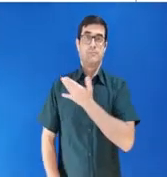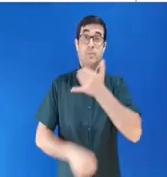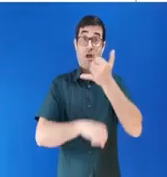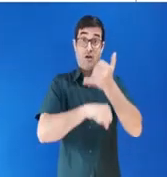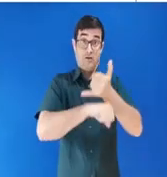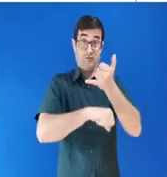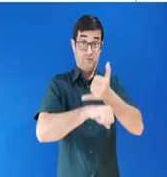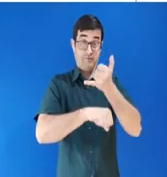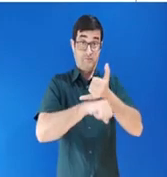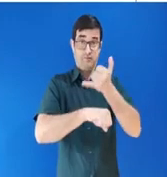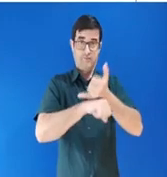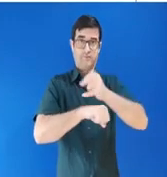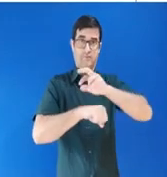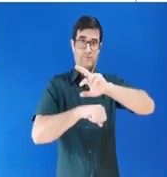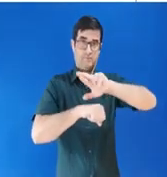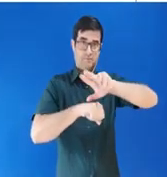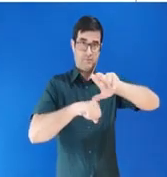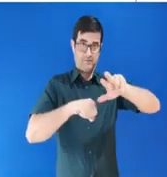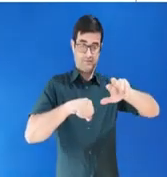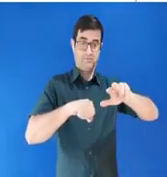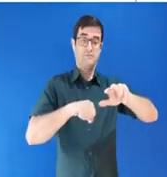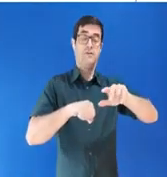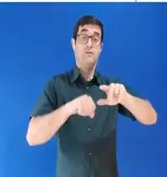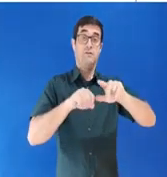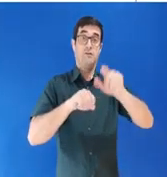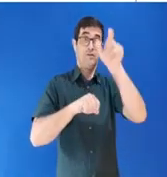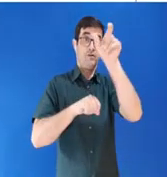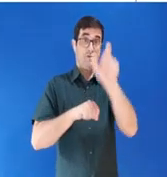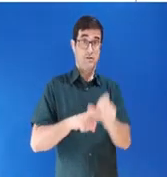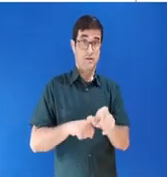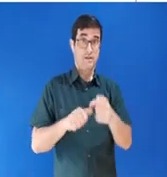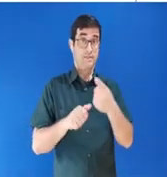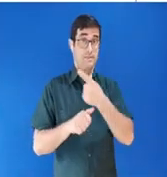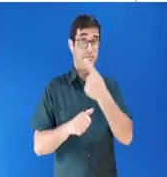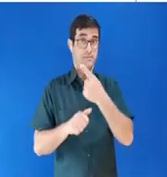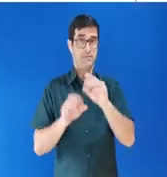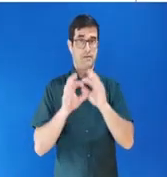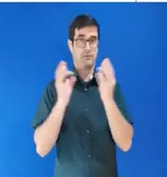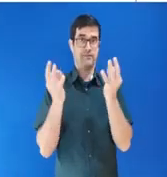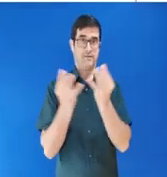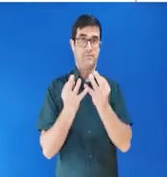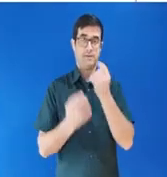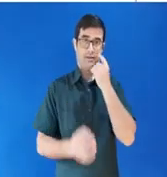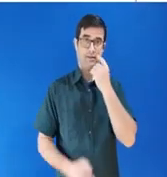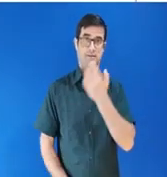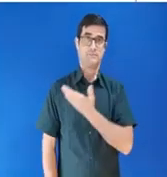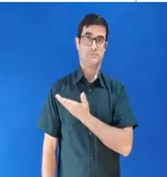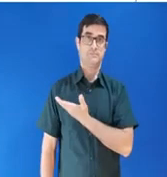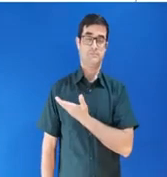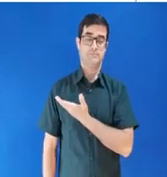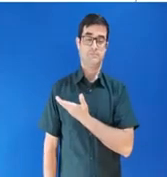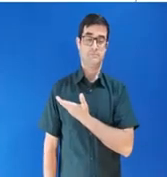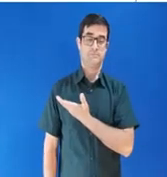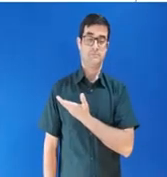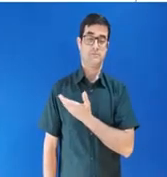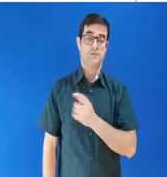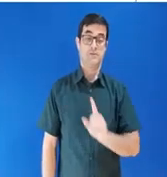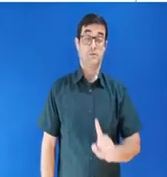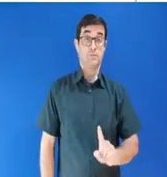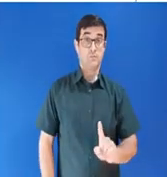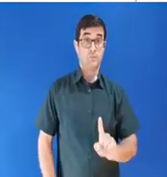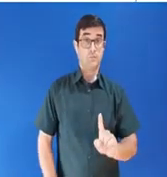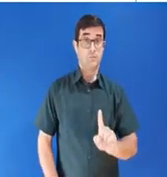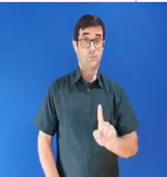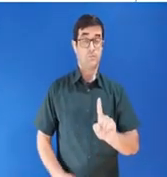primeira família. Então, o que acontece aqui? Eu estou aumentando o raio